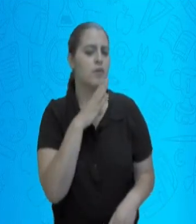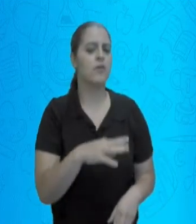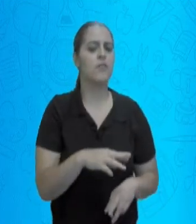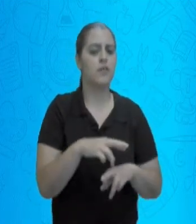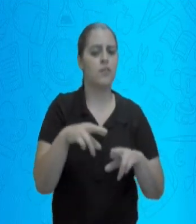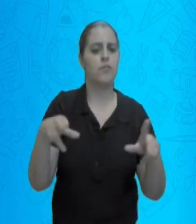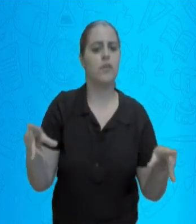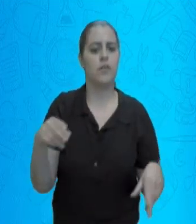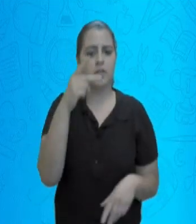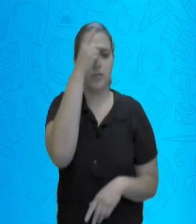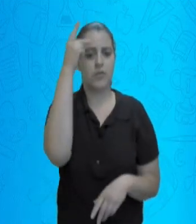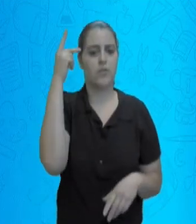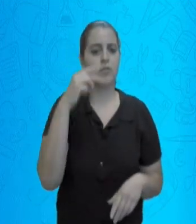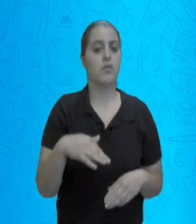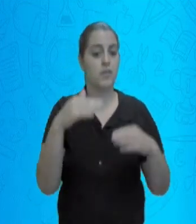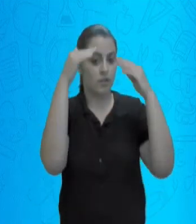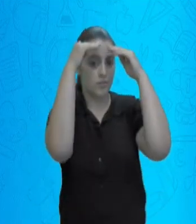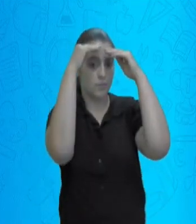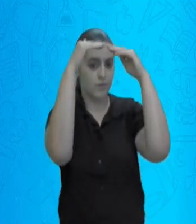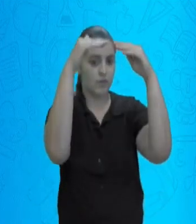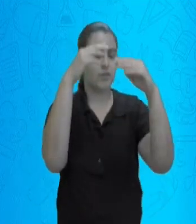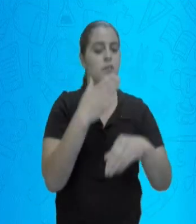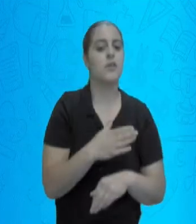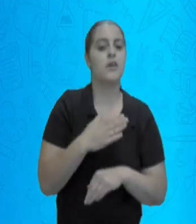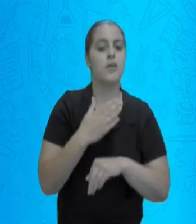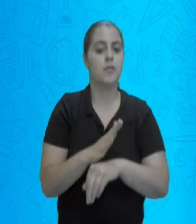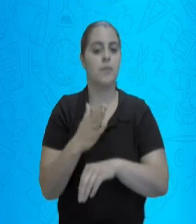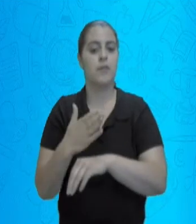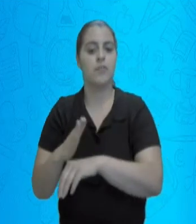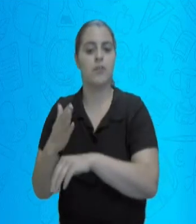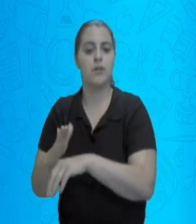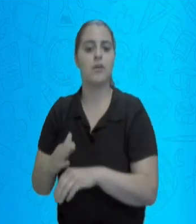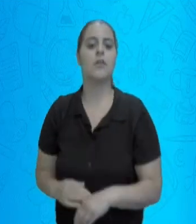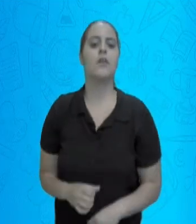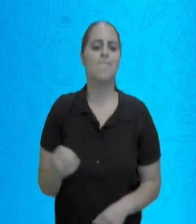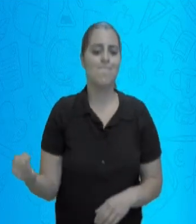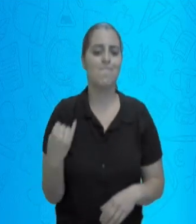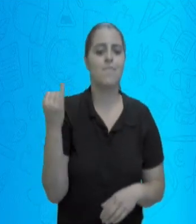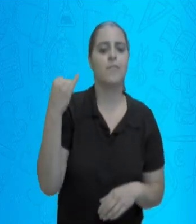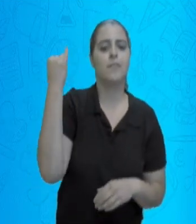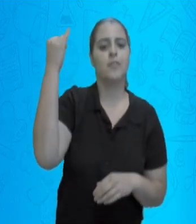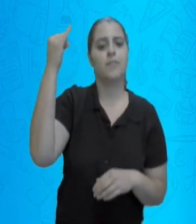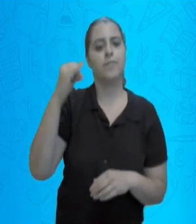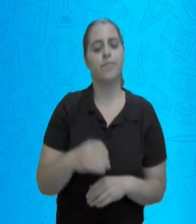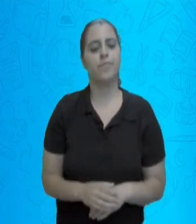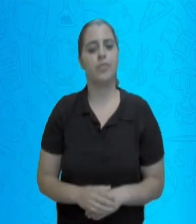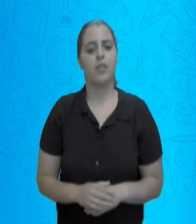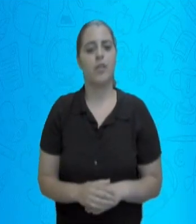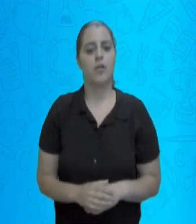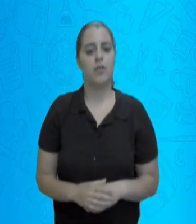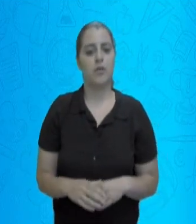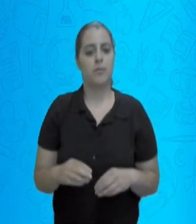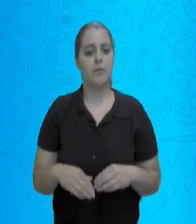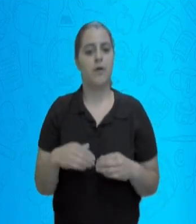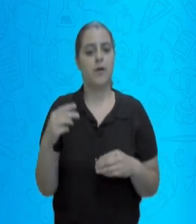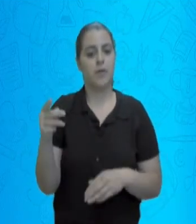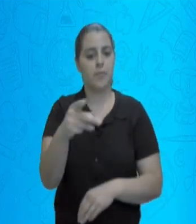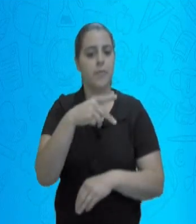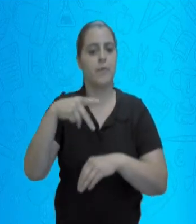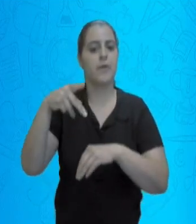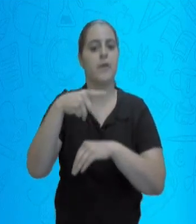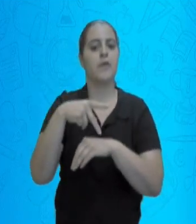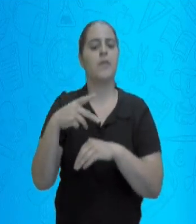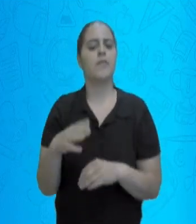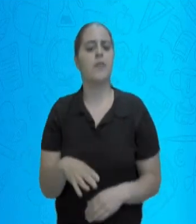diferenças e exercer a cidadania é muito importante para o nosso país. Vamos